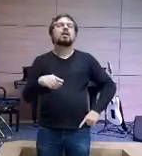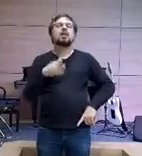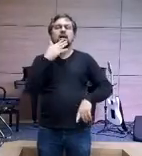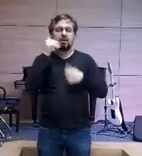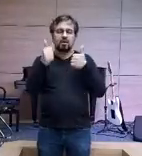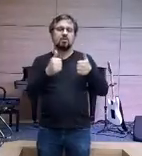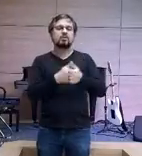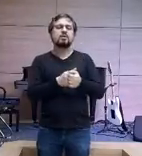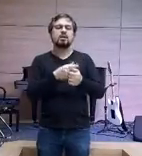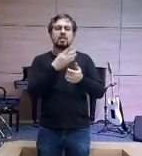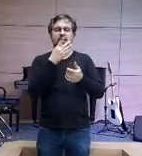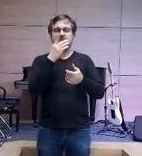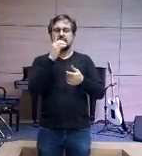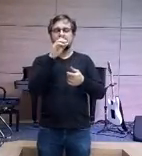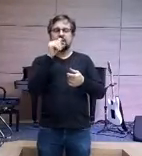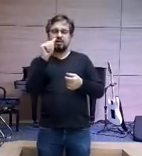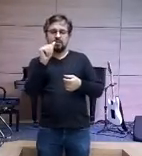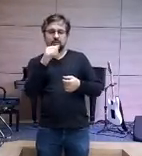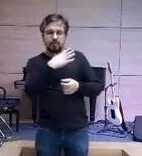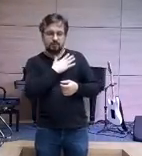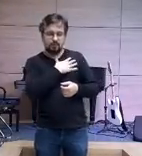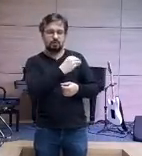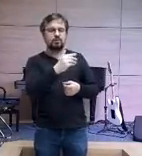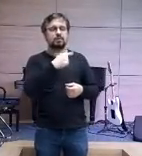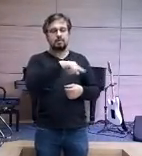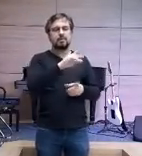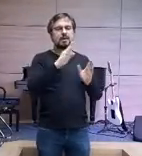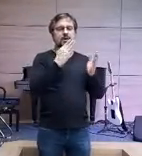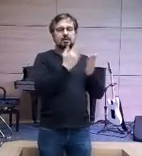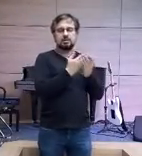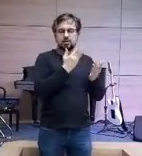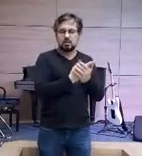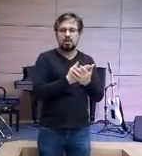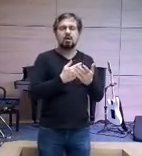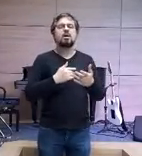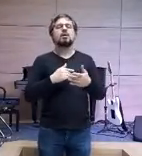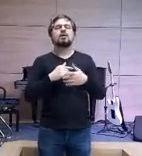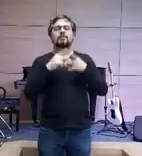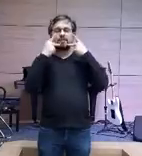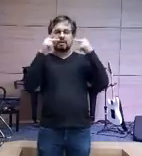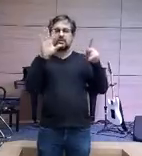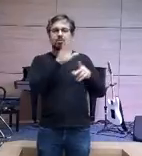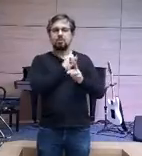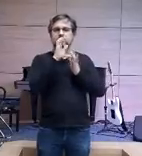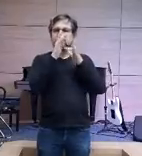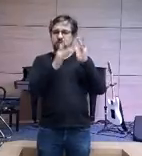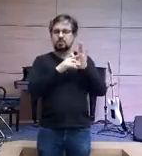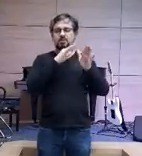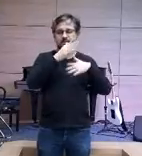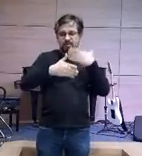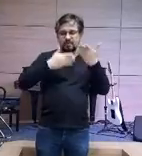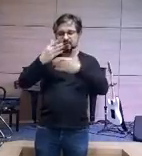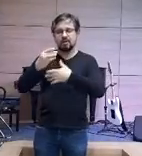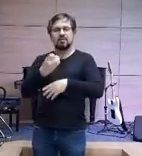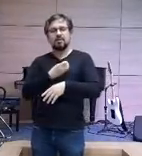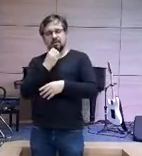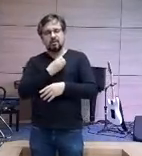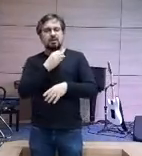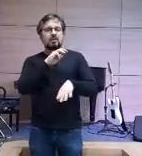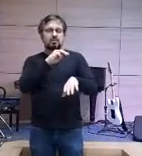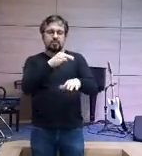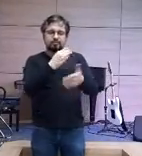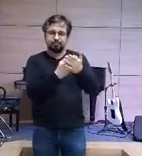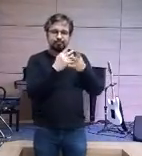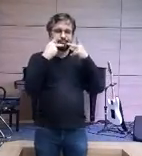legal Davi quando você tiver na escola fala do amor de Jesus você vai passar 1ª 2ª 3ª 5ª série você vai viver o ensino